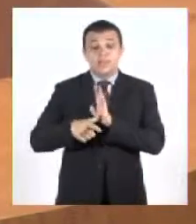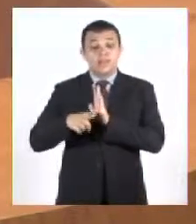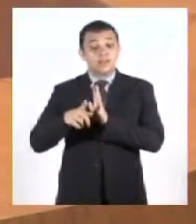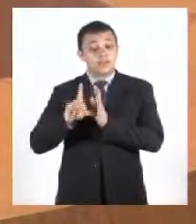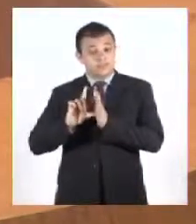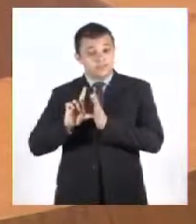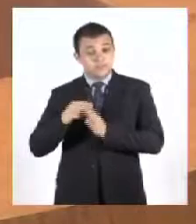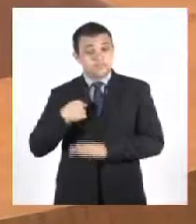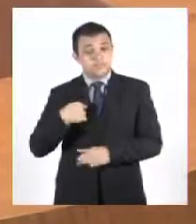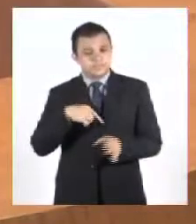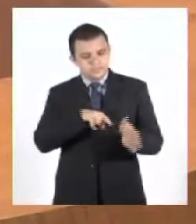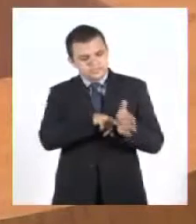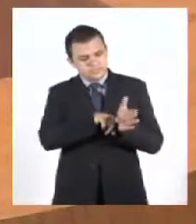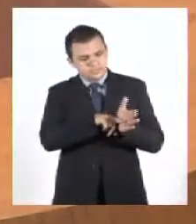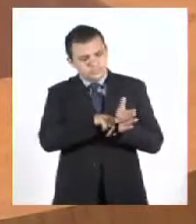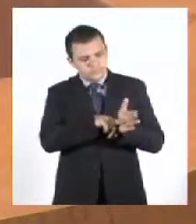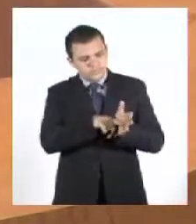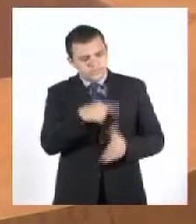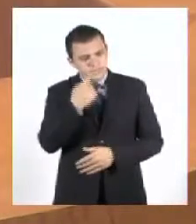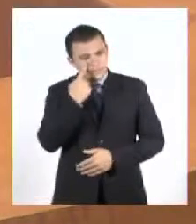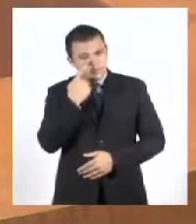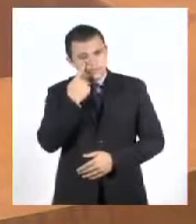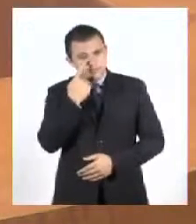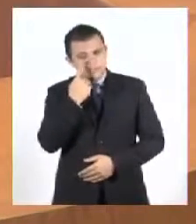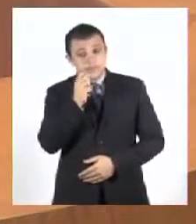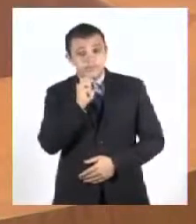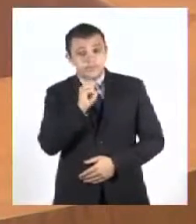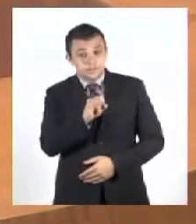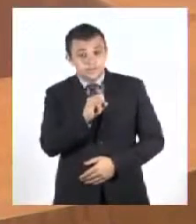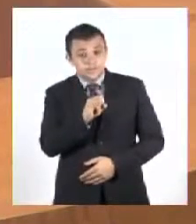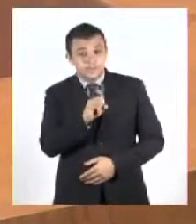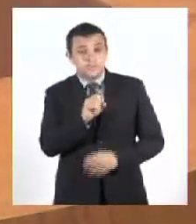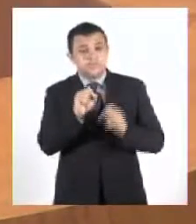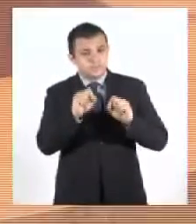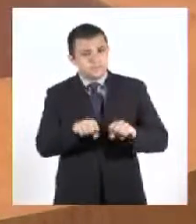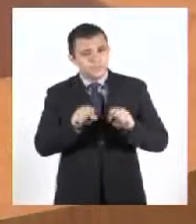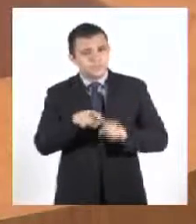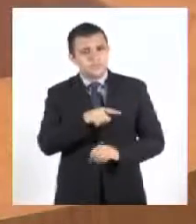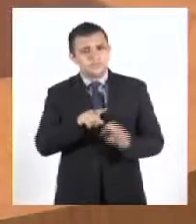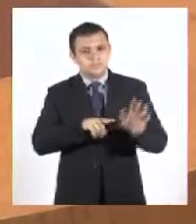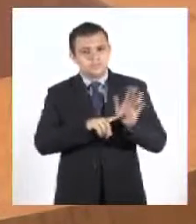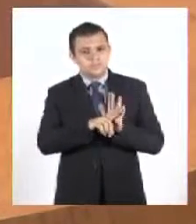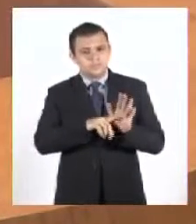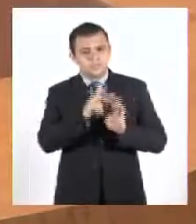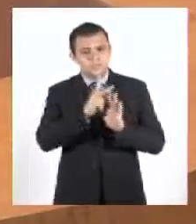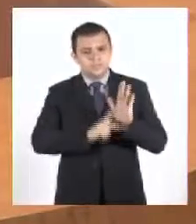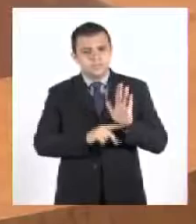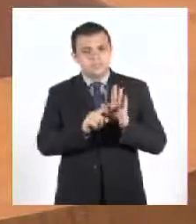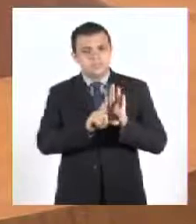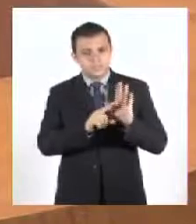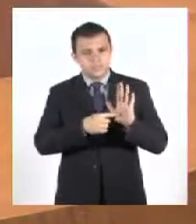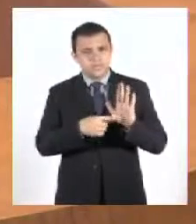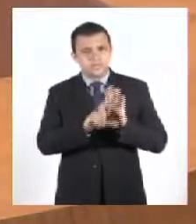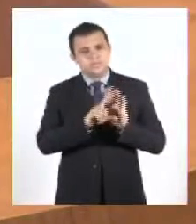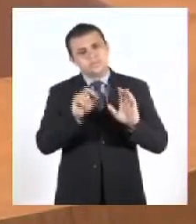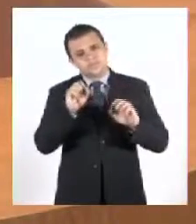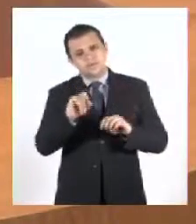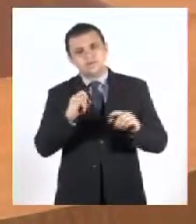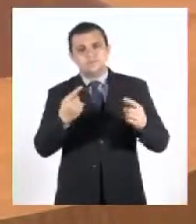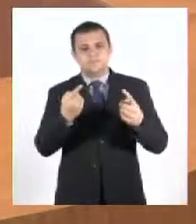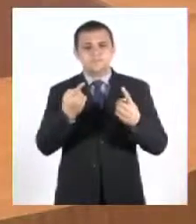consultar, para ver até que ponto esse projeto era ou não